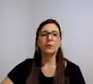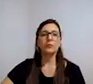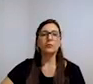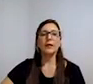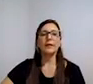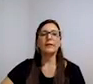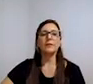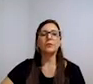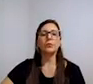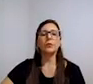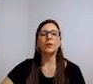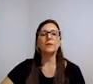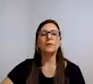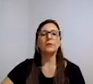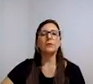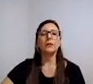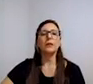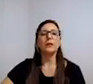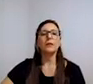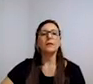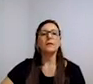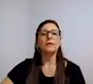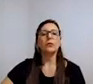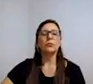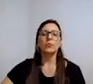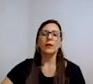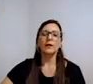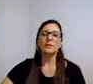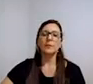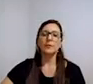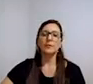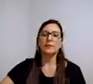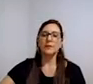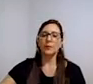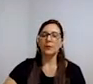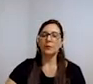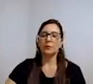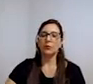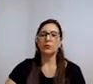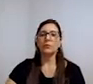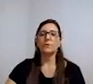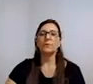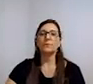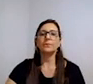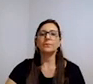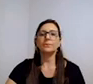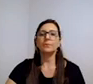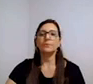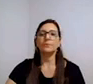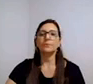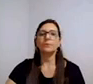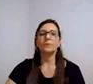contrações involuntárias do coração, que são controladas pelo sistema nervoso.